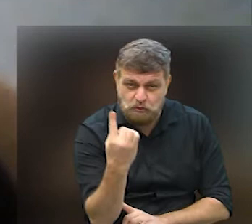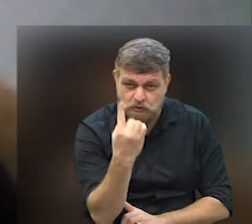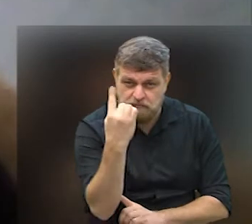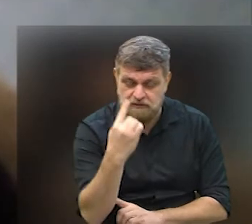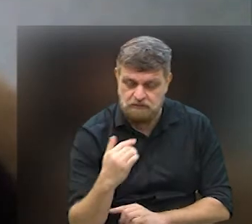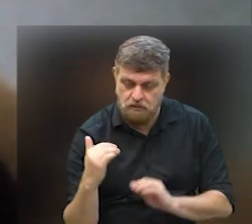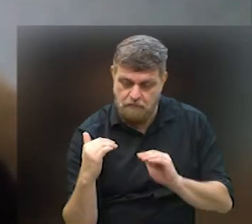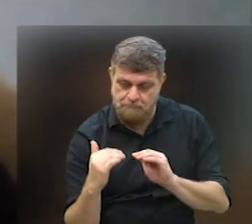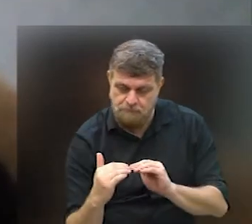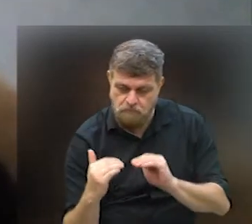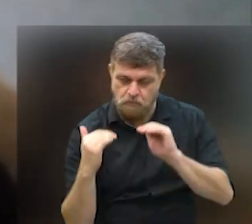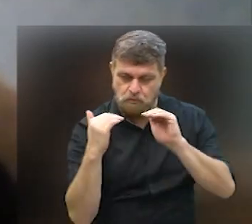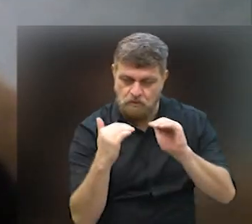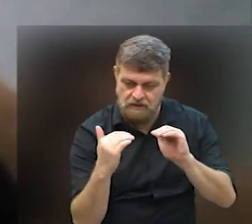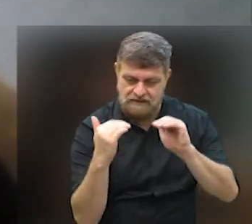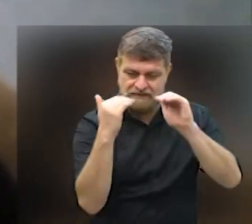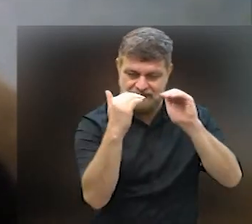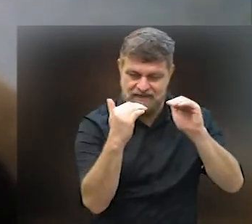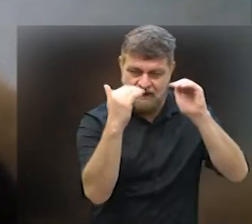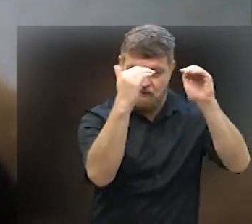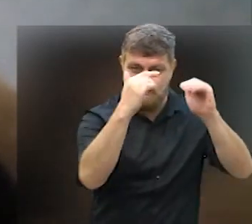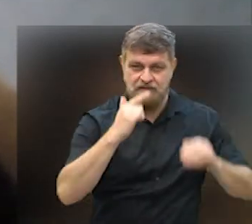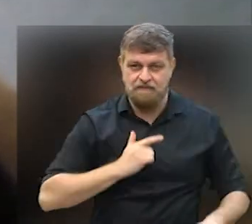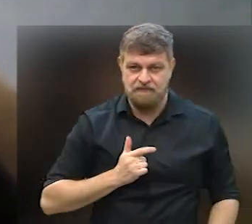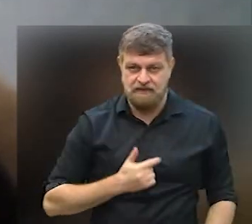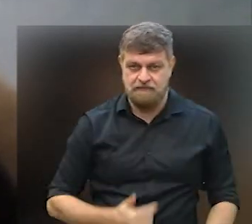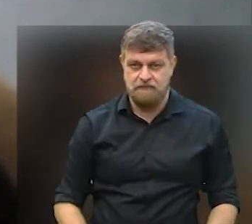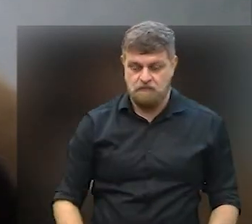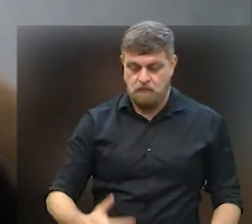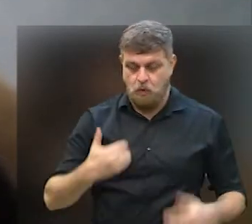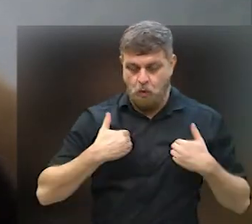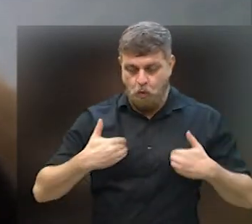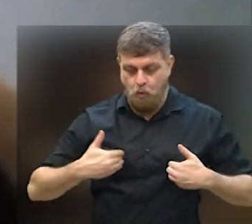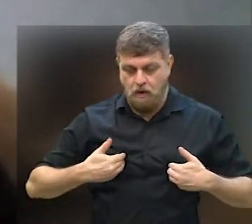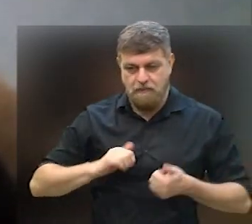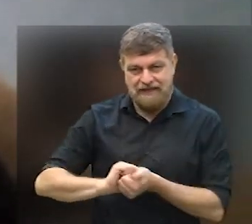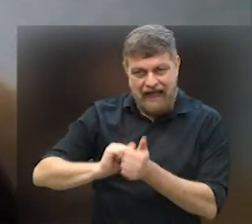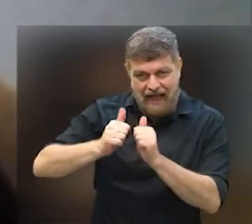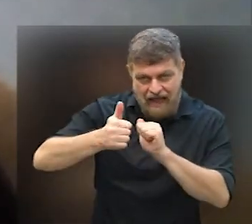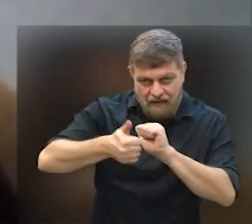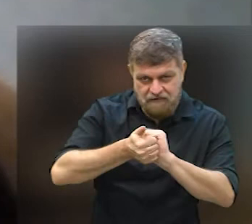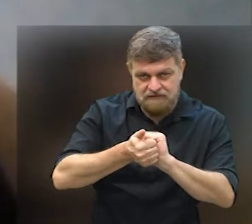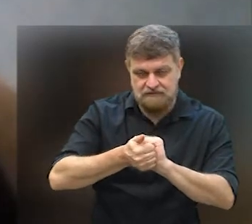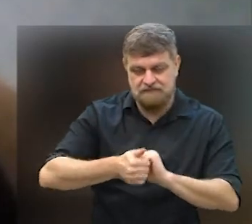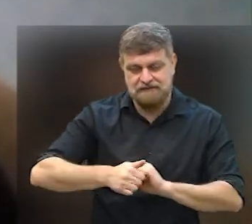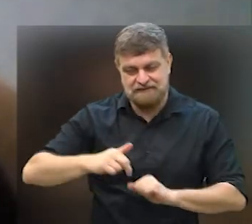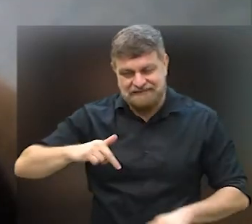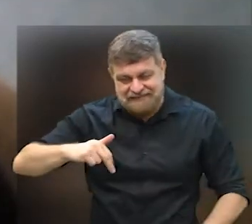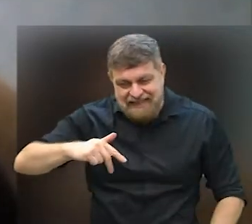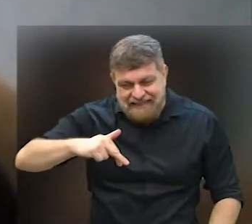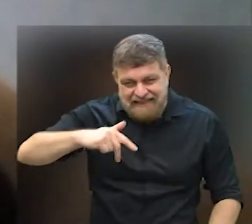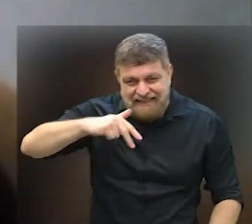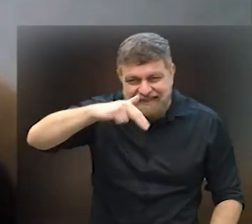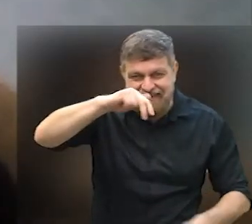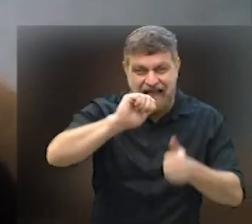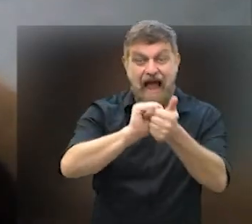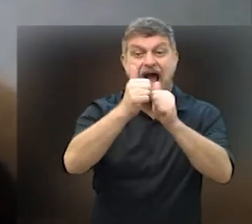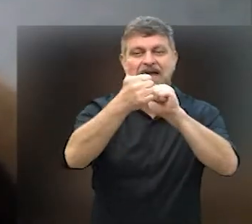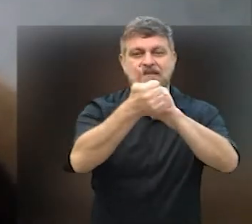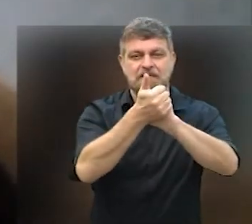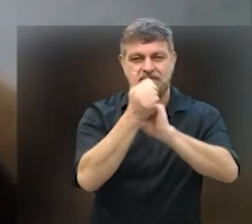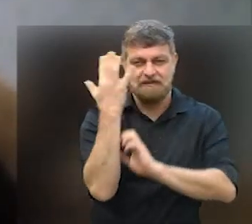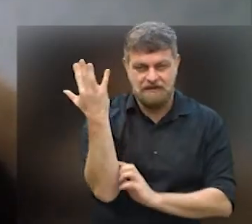a gente passa a contar ali com um ciclo de aclimatação, que significa subir aos campos altos, tentar se adaptar